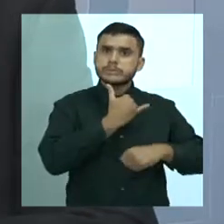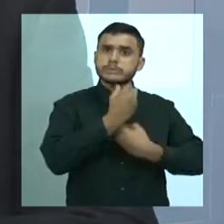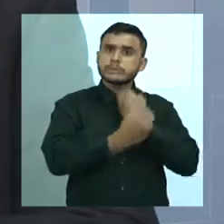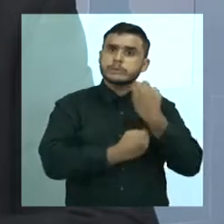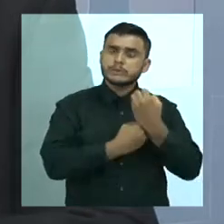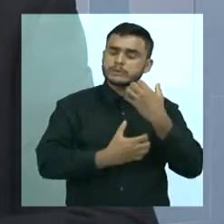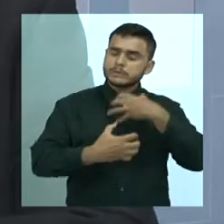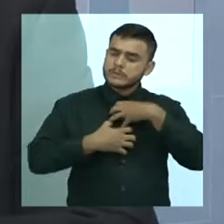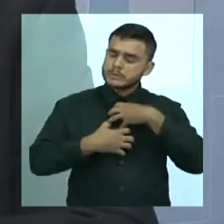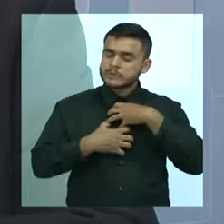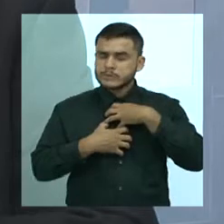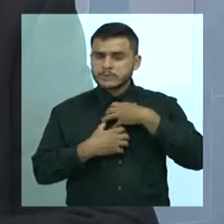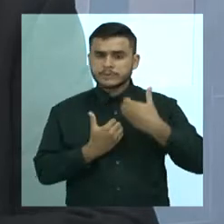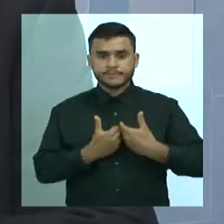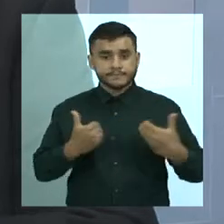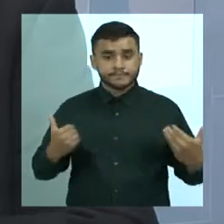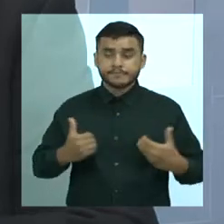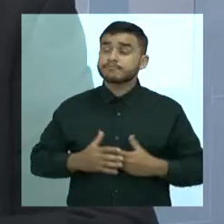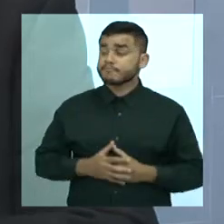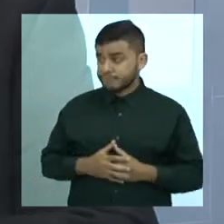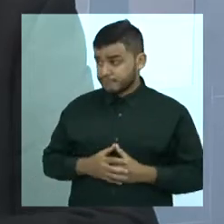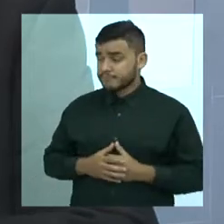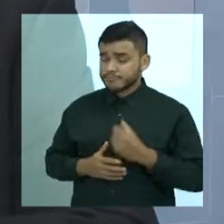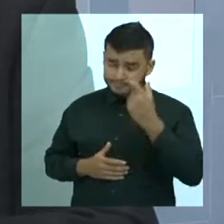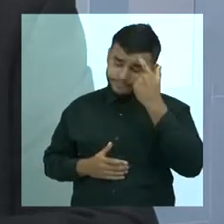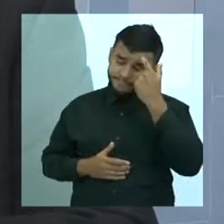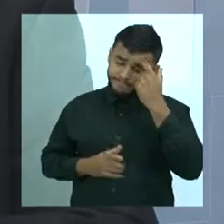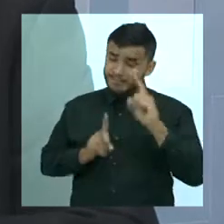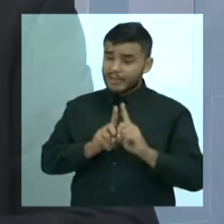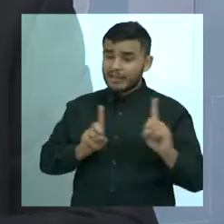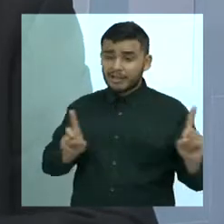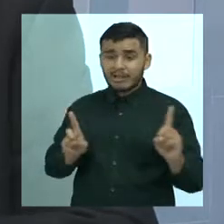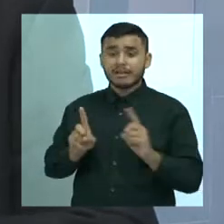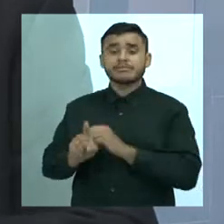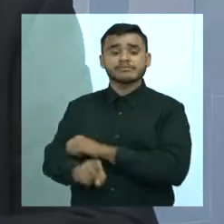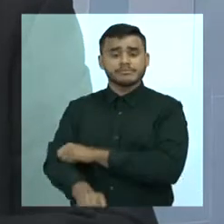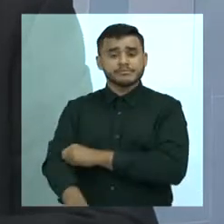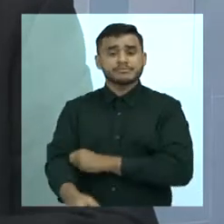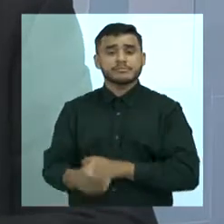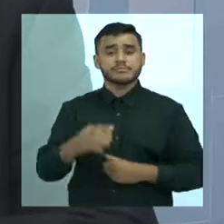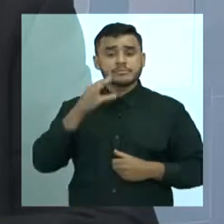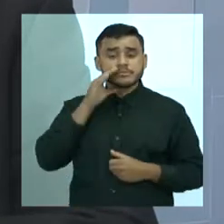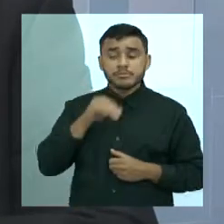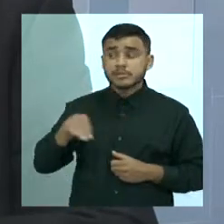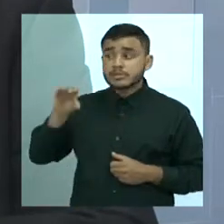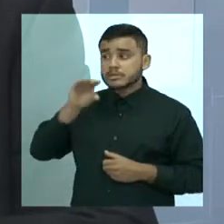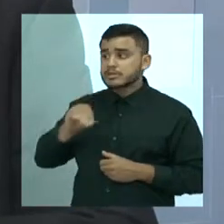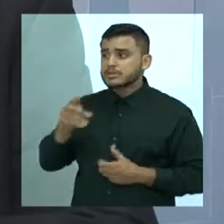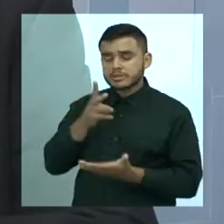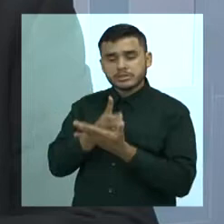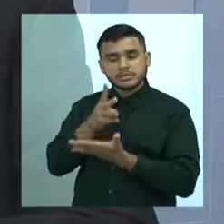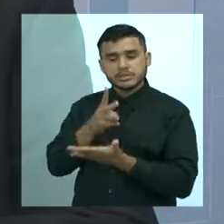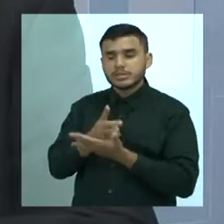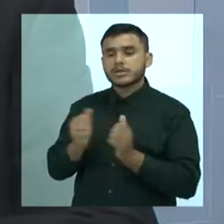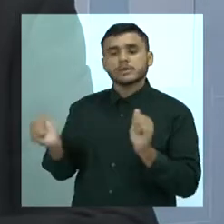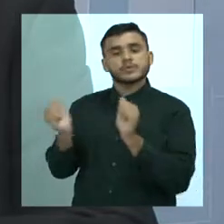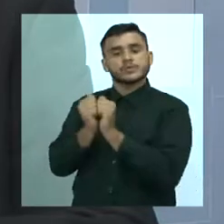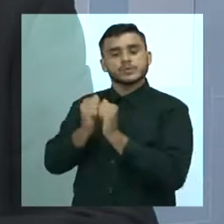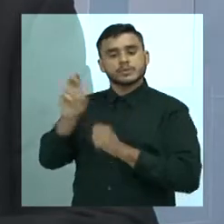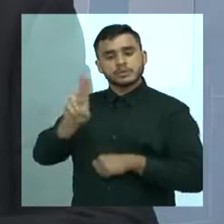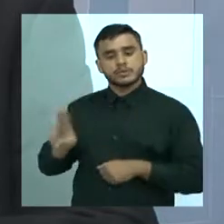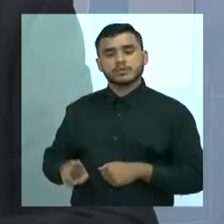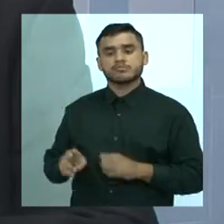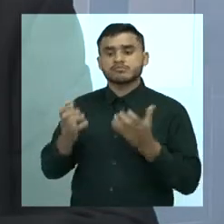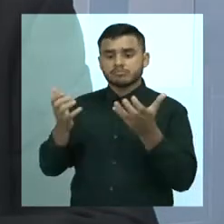nesse aspecto, sejamos aqui condizentes, o Ciro sempre procurou Tasso Gereissati,